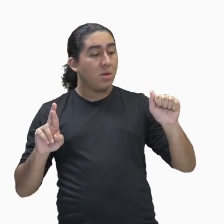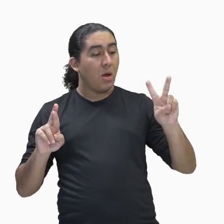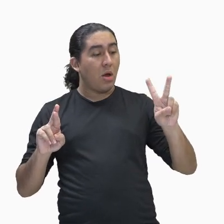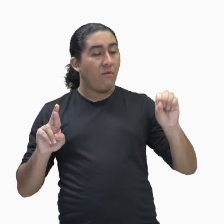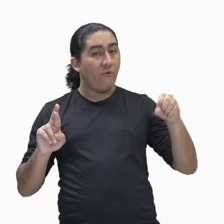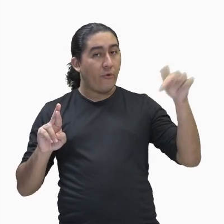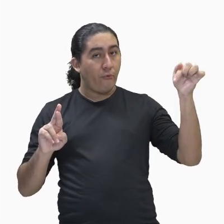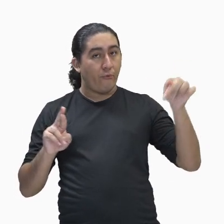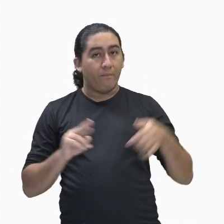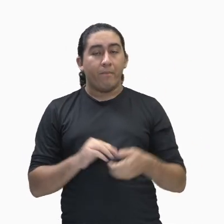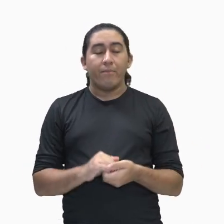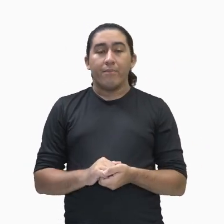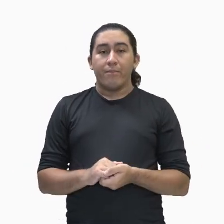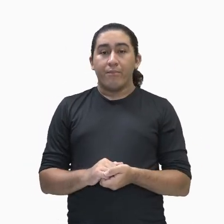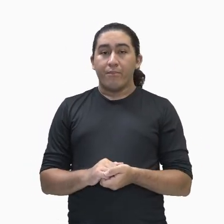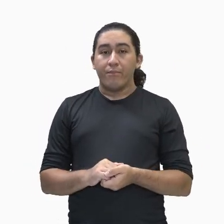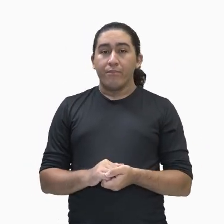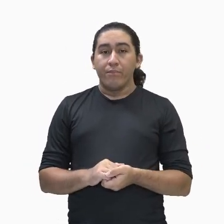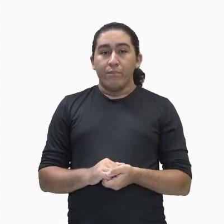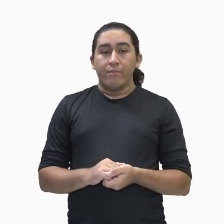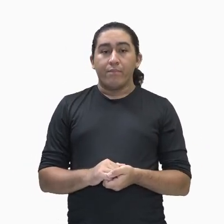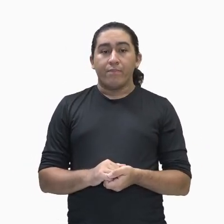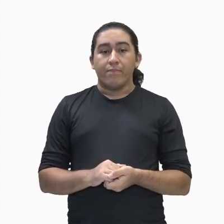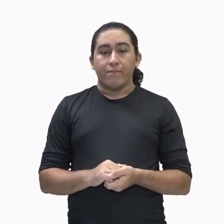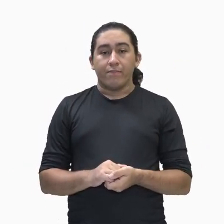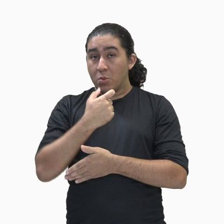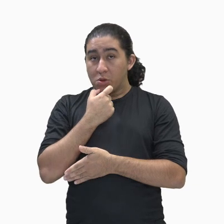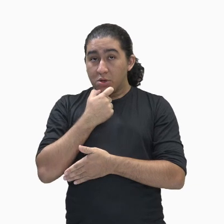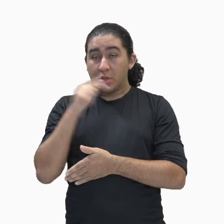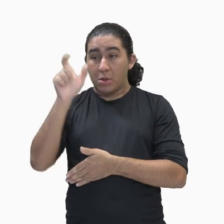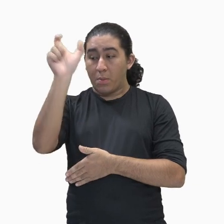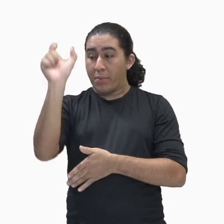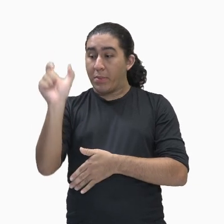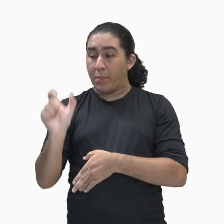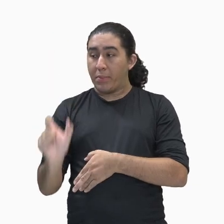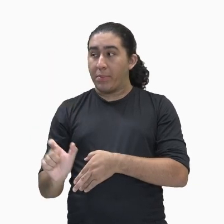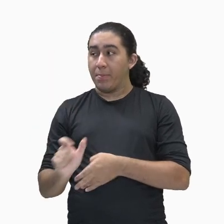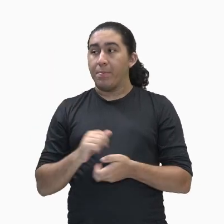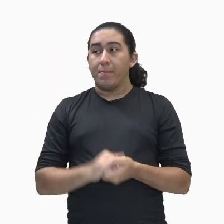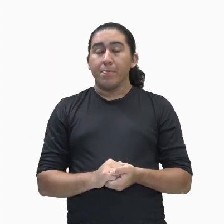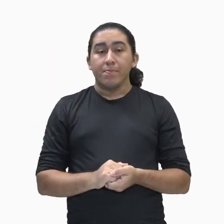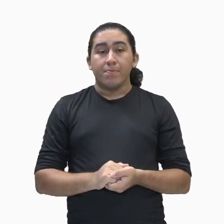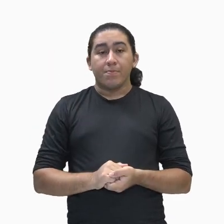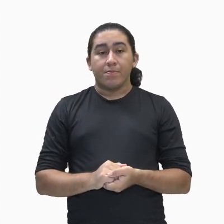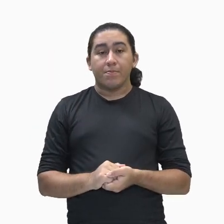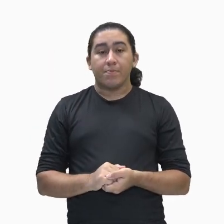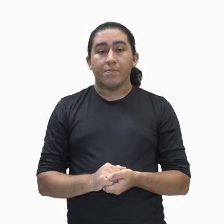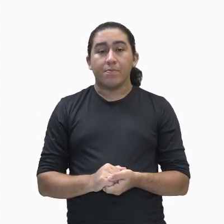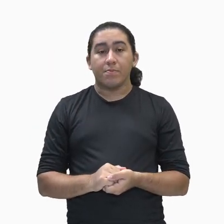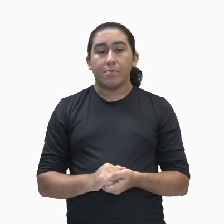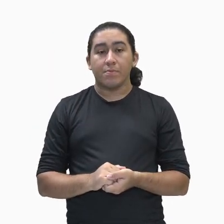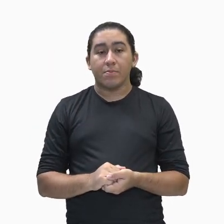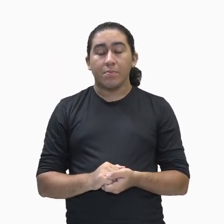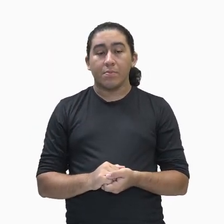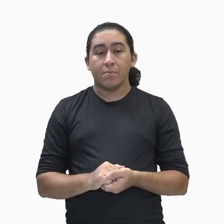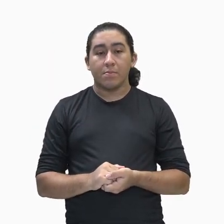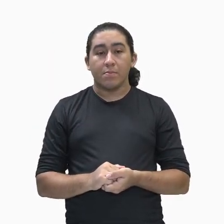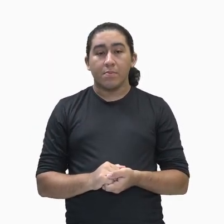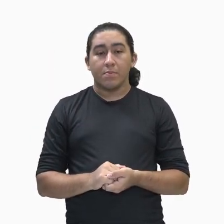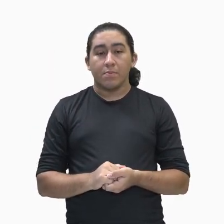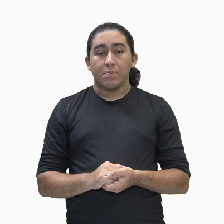Grandchildren. Continuando um pouquinho mais dessa relação aí, não é? Nós temos também agora a palavra bisavô. Olha só como é